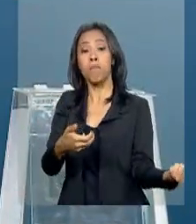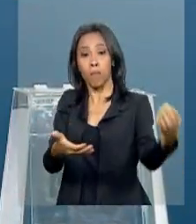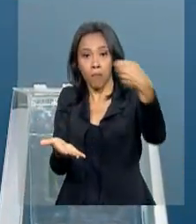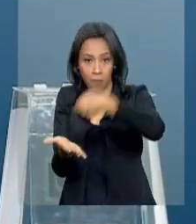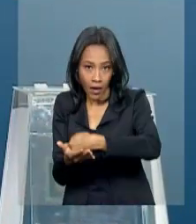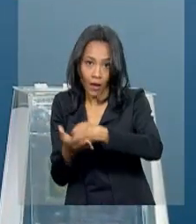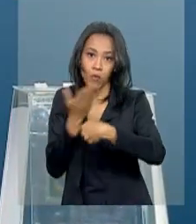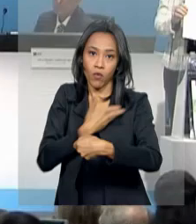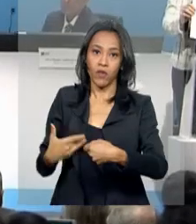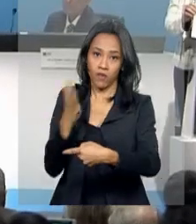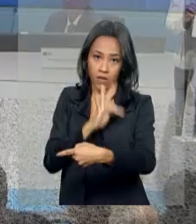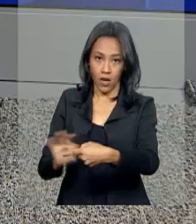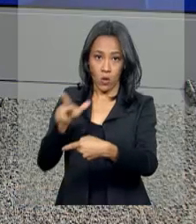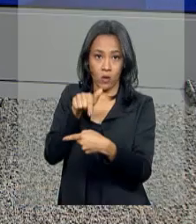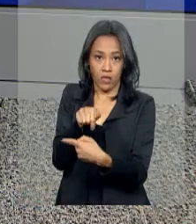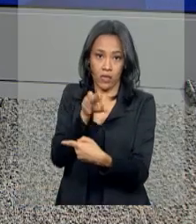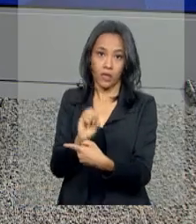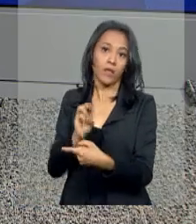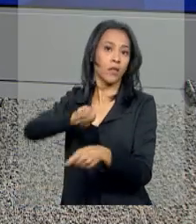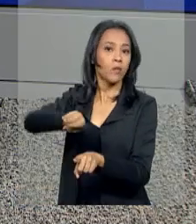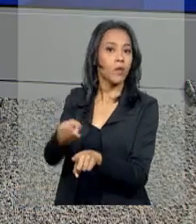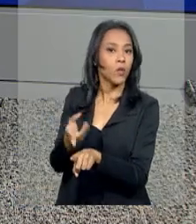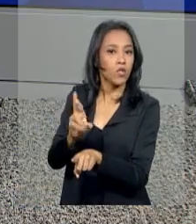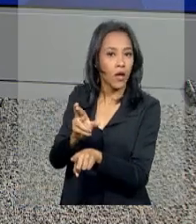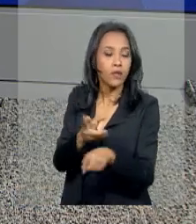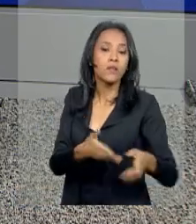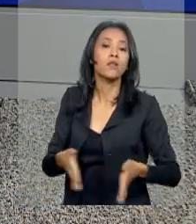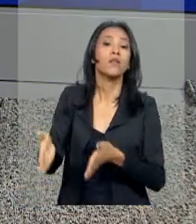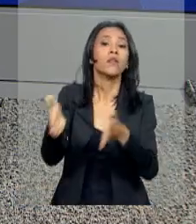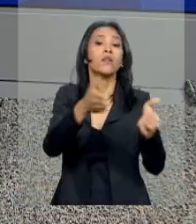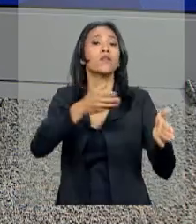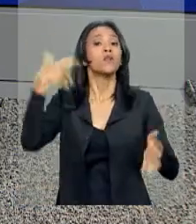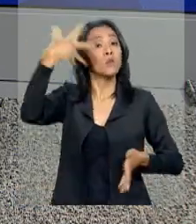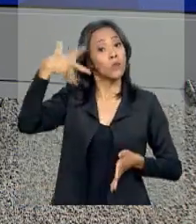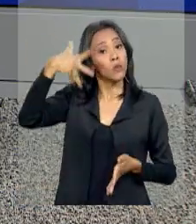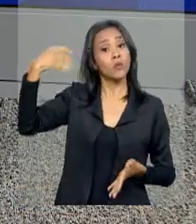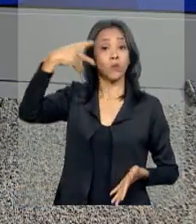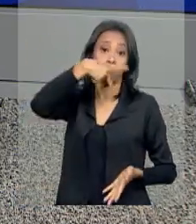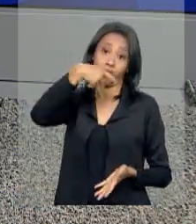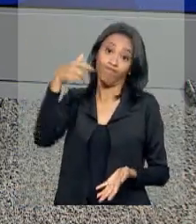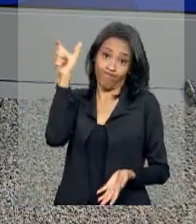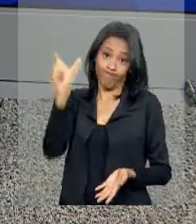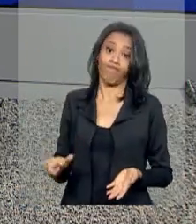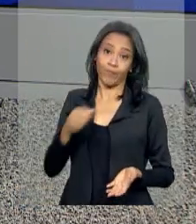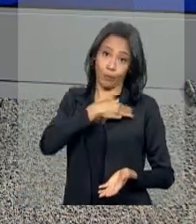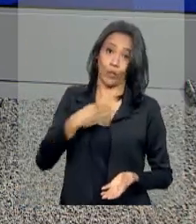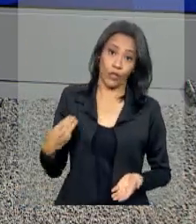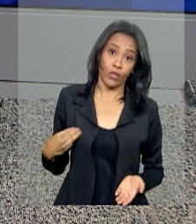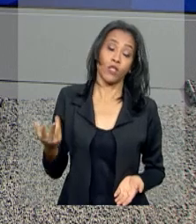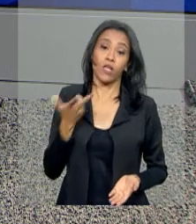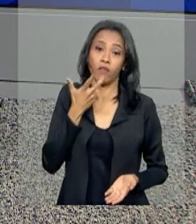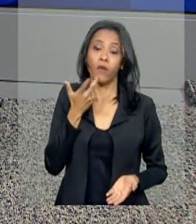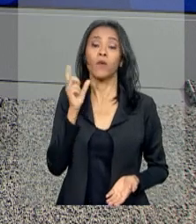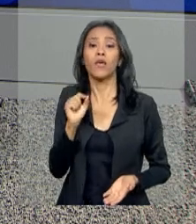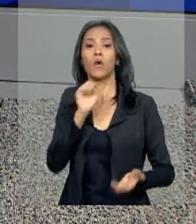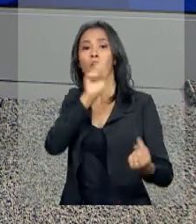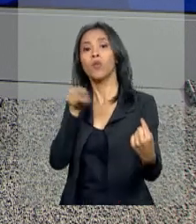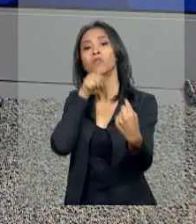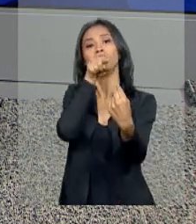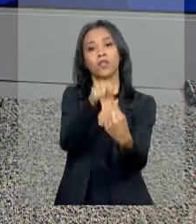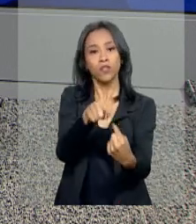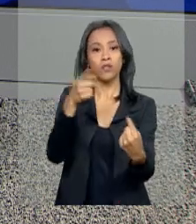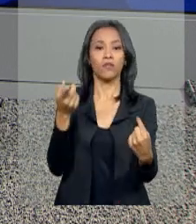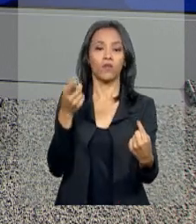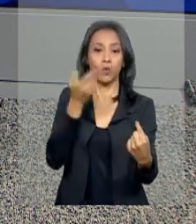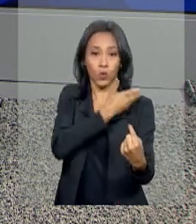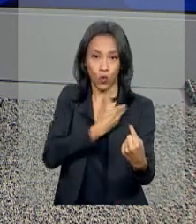70 milhões de reais. Em seu discurso, o ministro de Minas e Energia, Moreira Franco, lembrou que a meta dos governantes deve